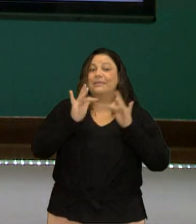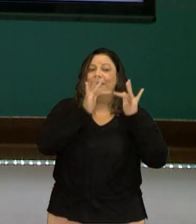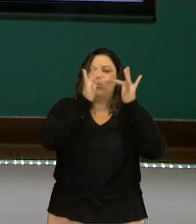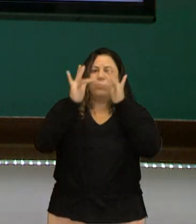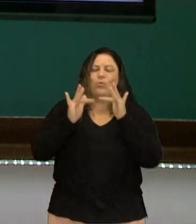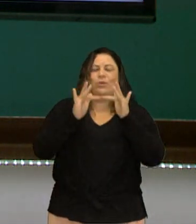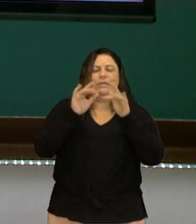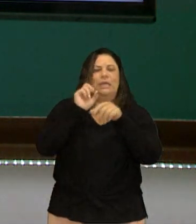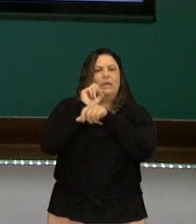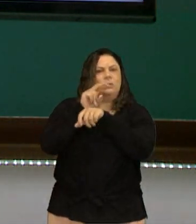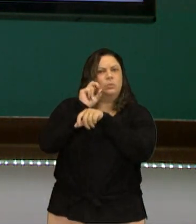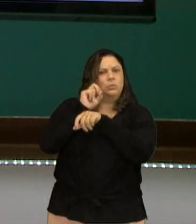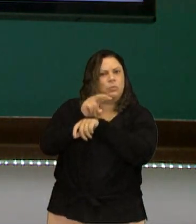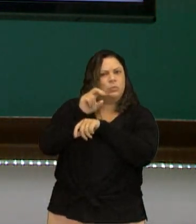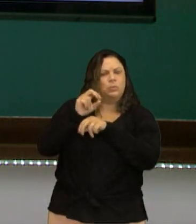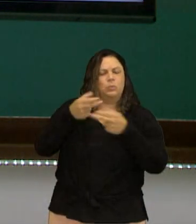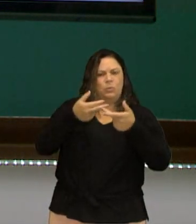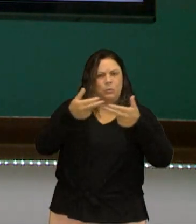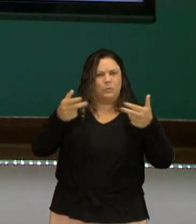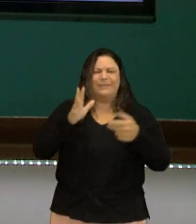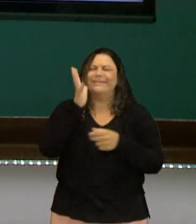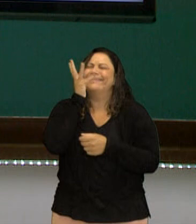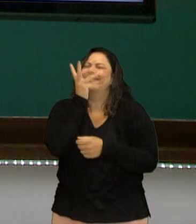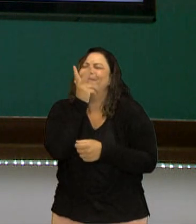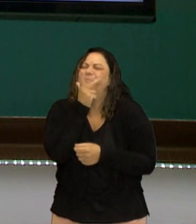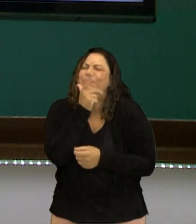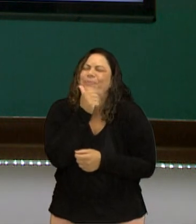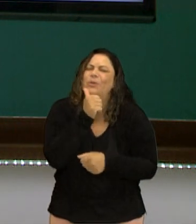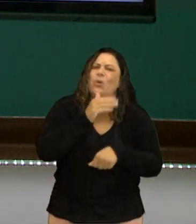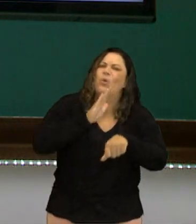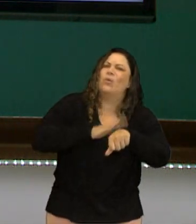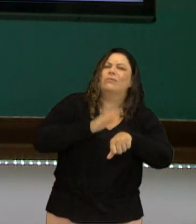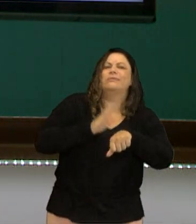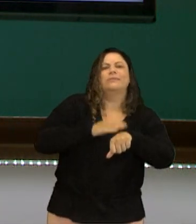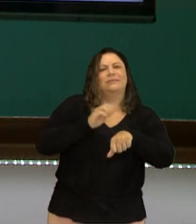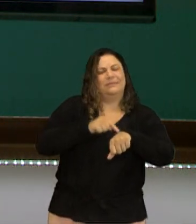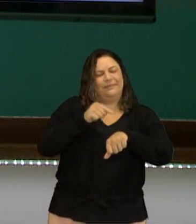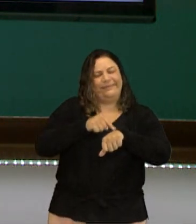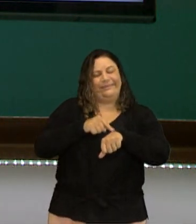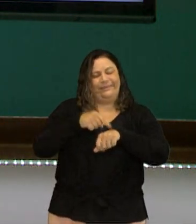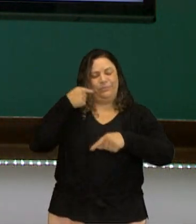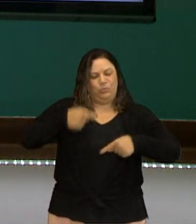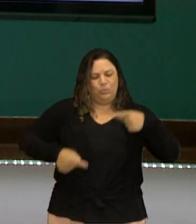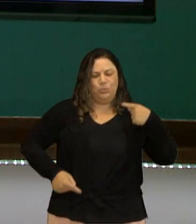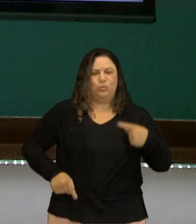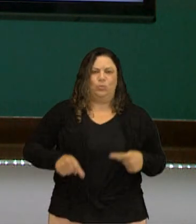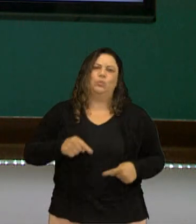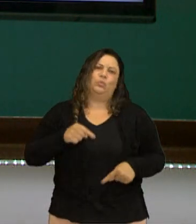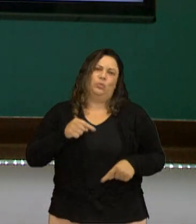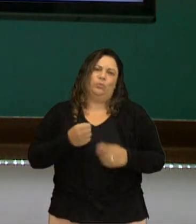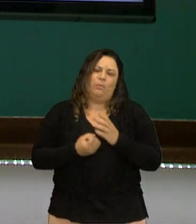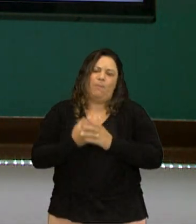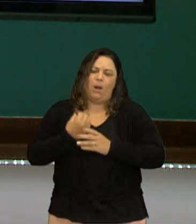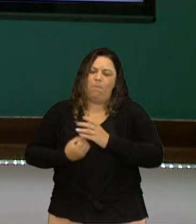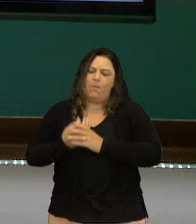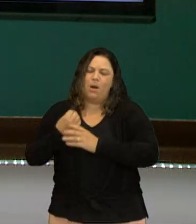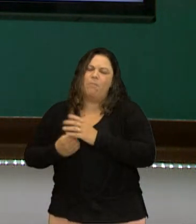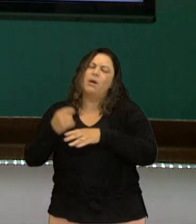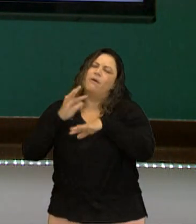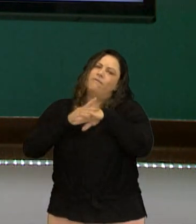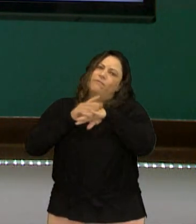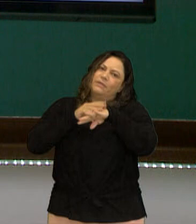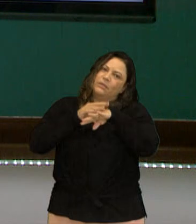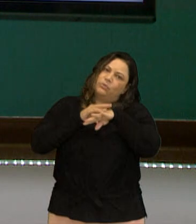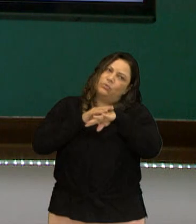vírus ou com a bactéria, demora muito tempo para o corpo produzir os anticorpos. Aí a gente fica doentinho e tem